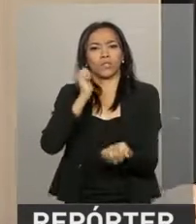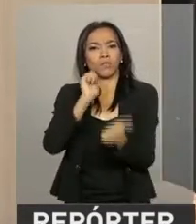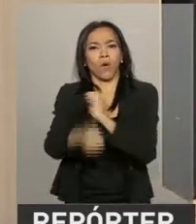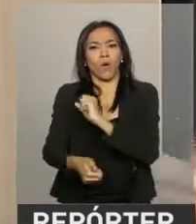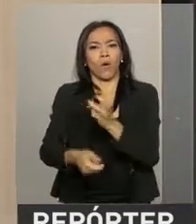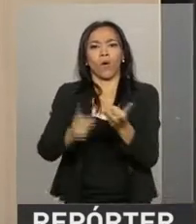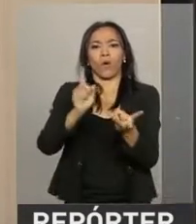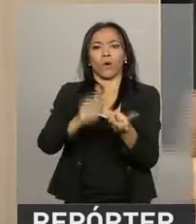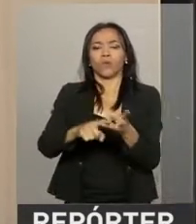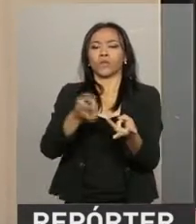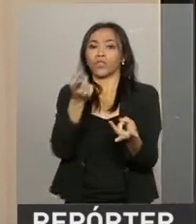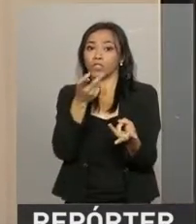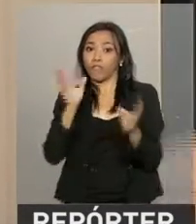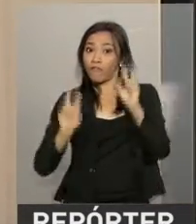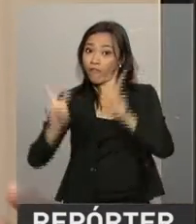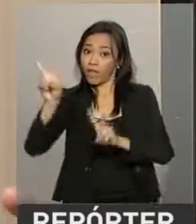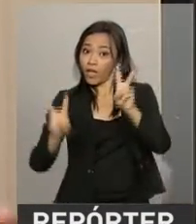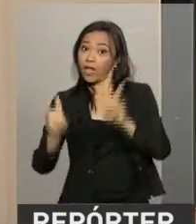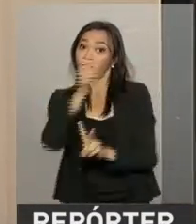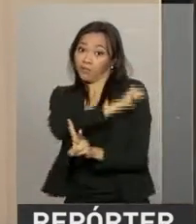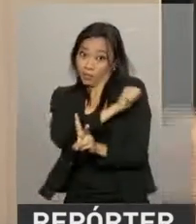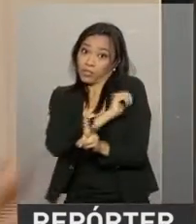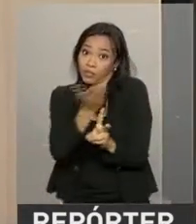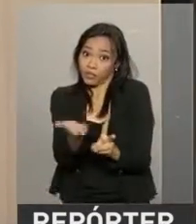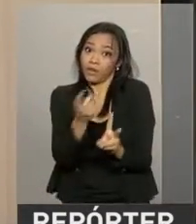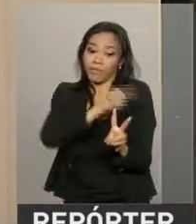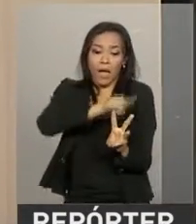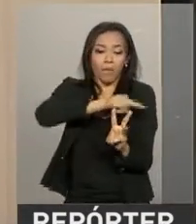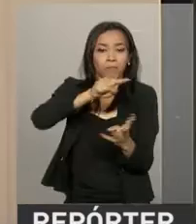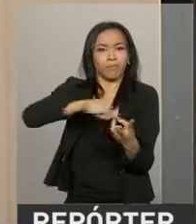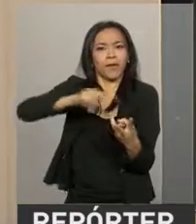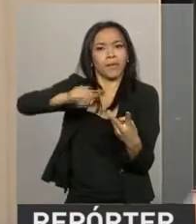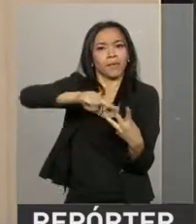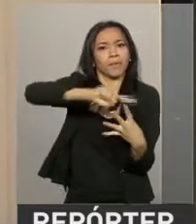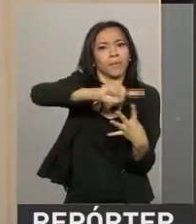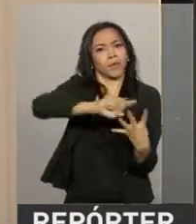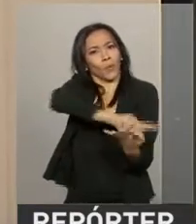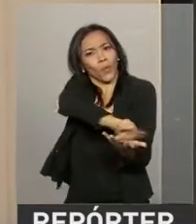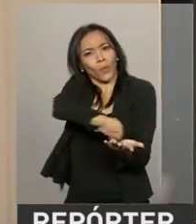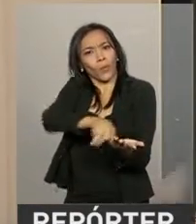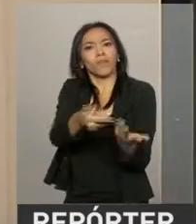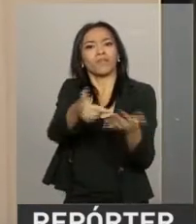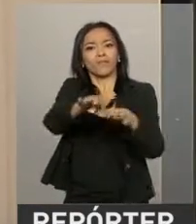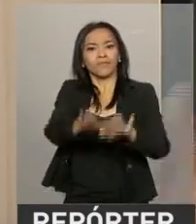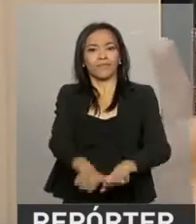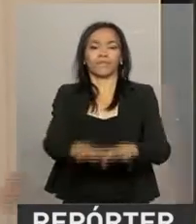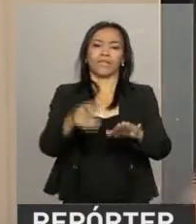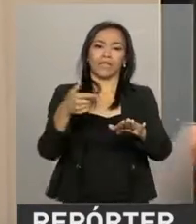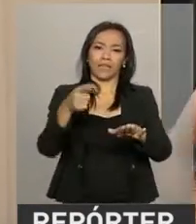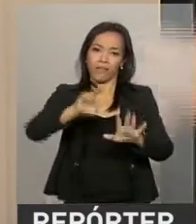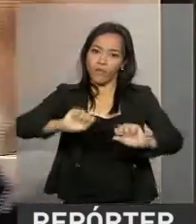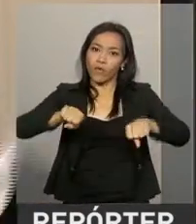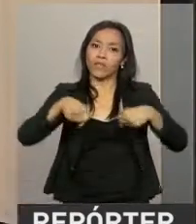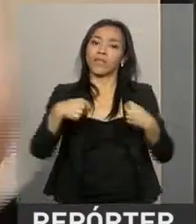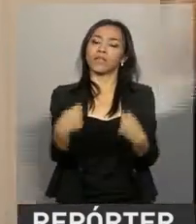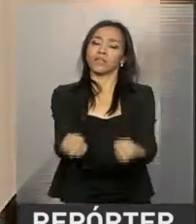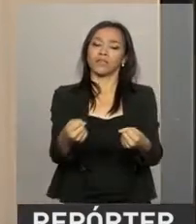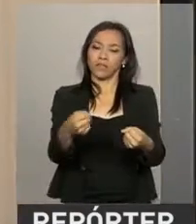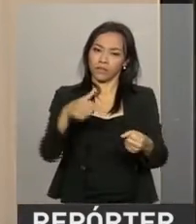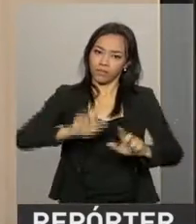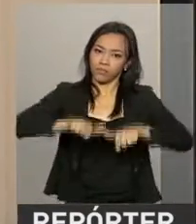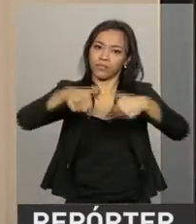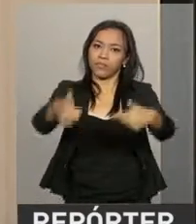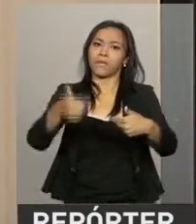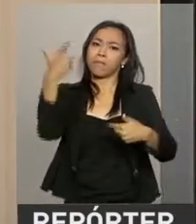o Rio das festas, do carnaval, do Réveillon, são muitos rios de janeiro do qual a gente quer fortalecer essa imagem e cada vez mais